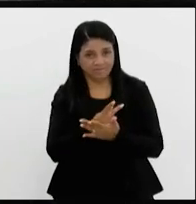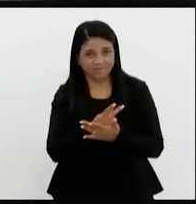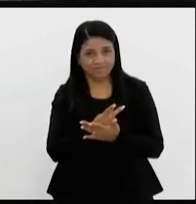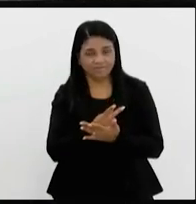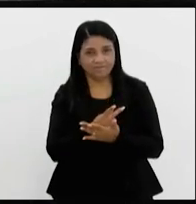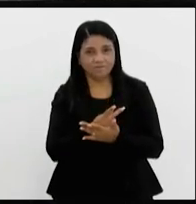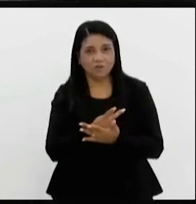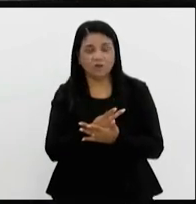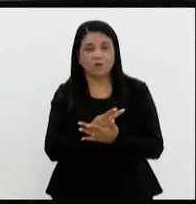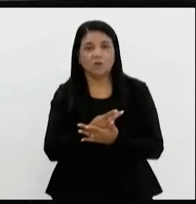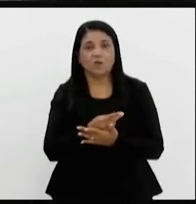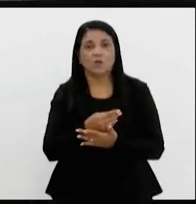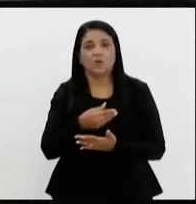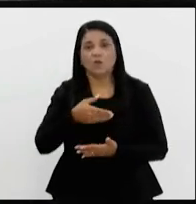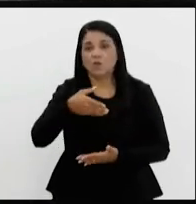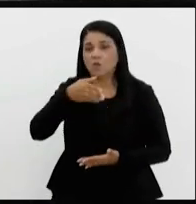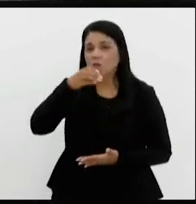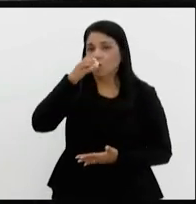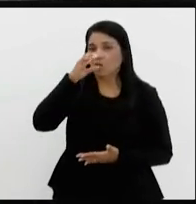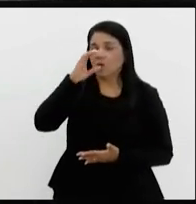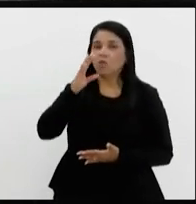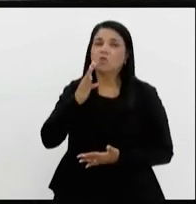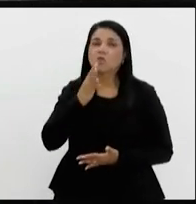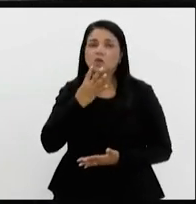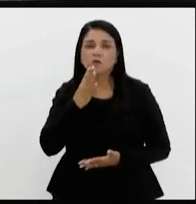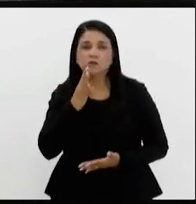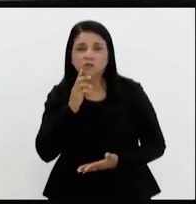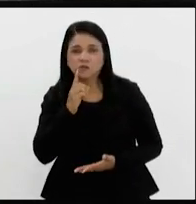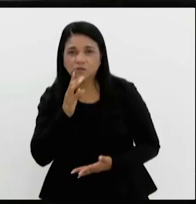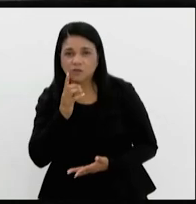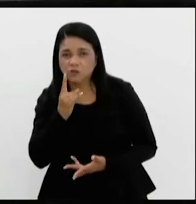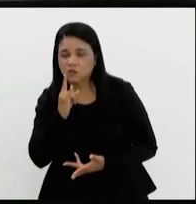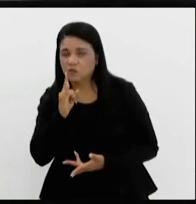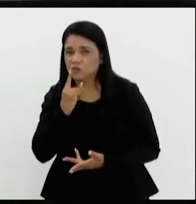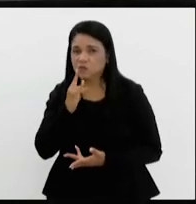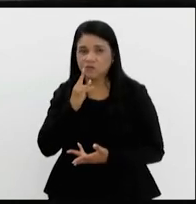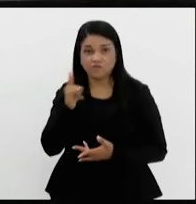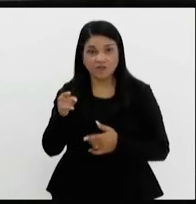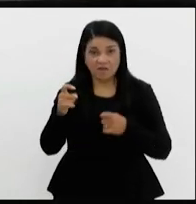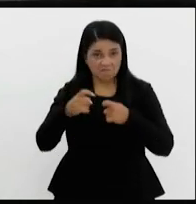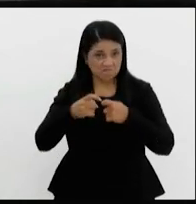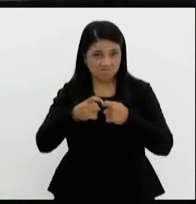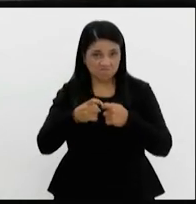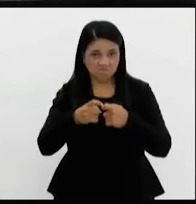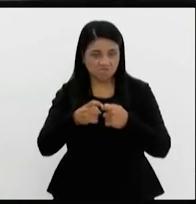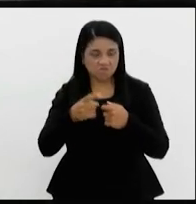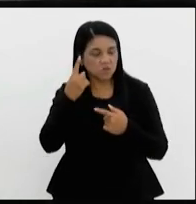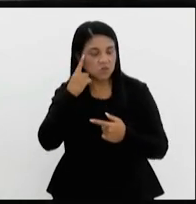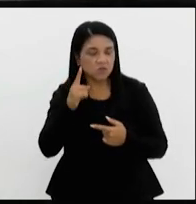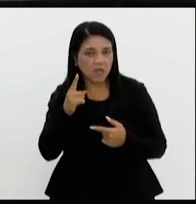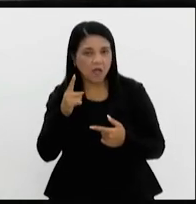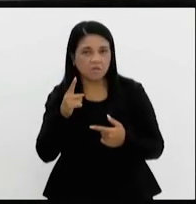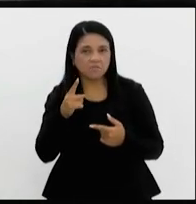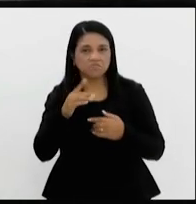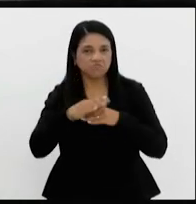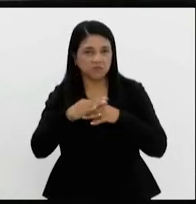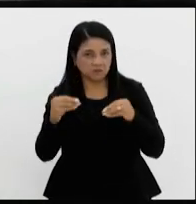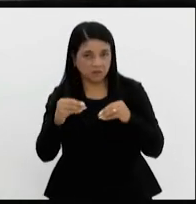O alcoolismo, que a medicina não sabe curar, não é uma escusa legal, mas é uma